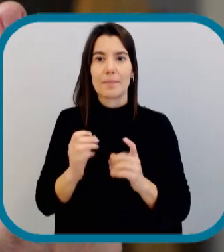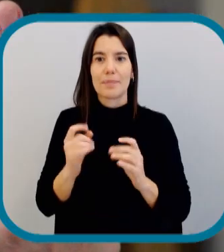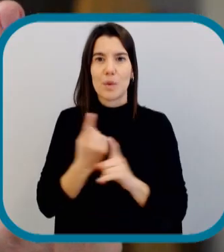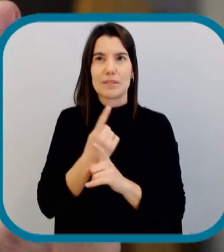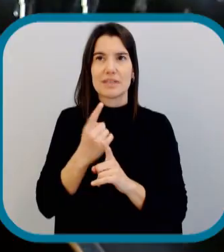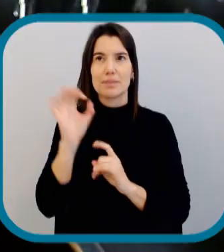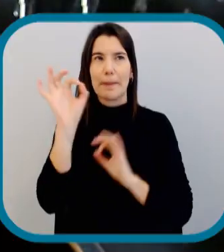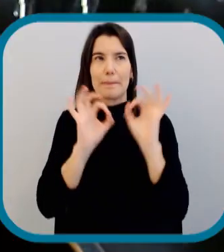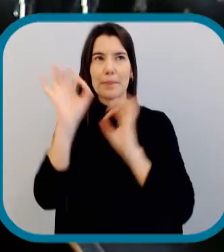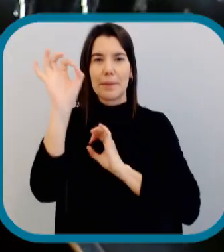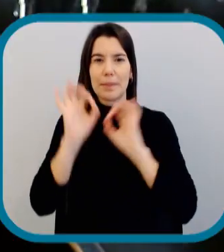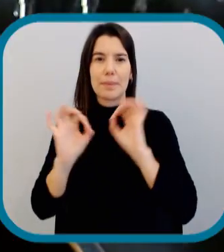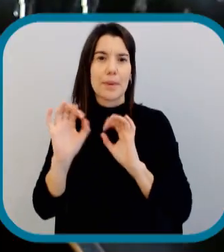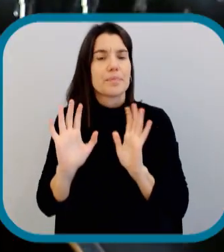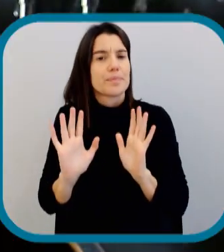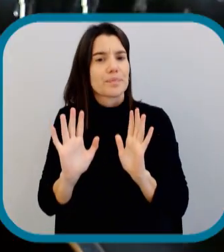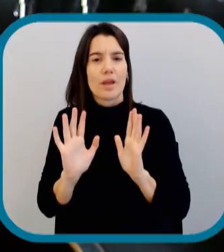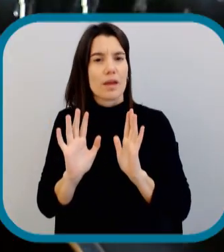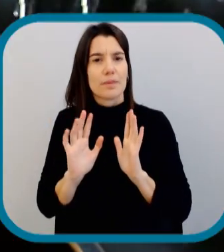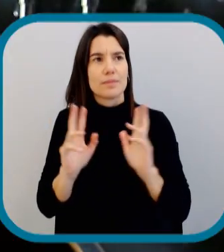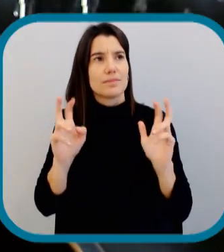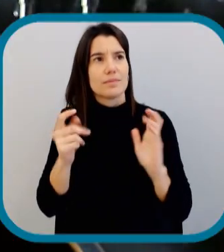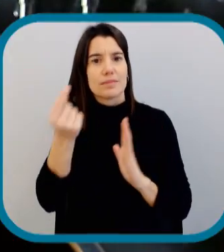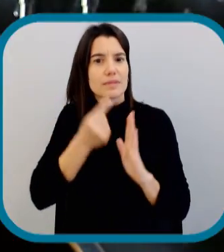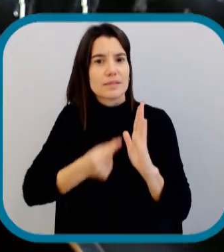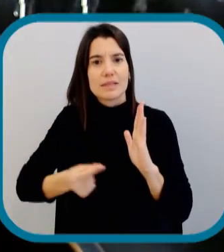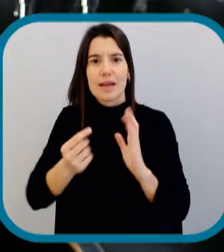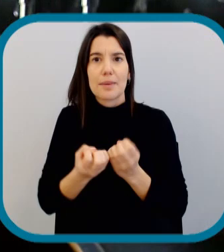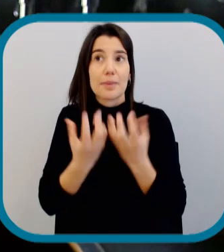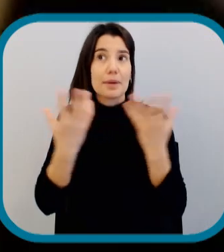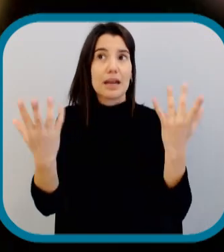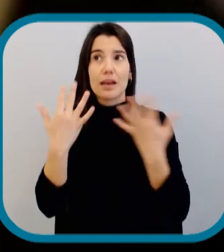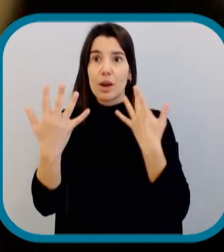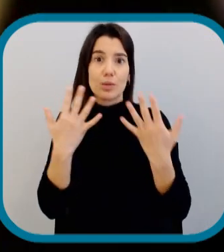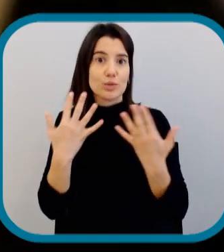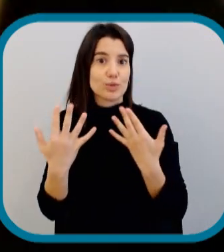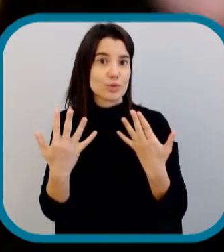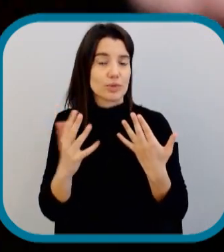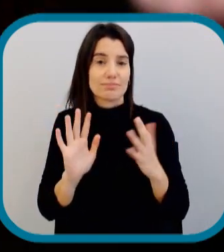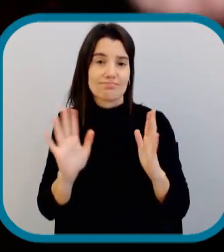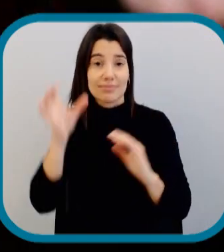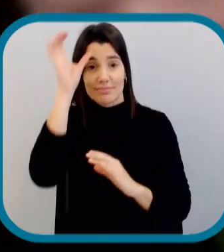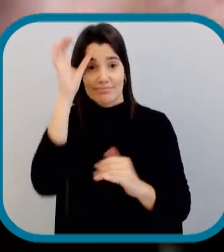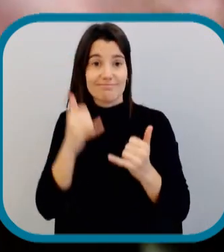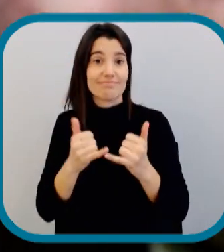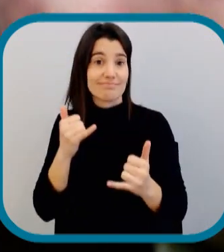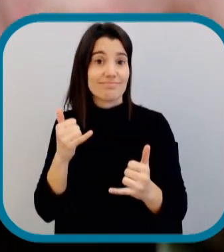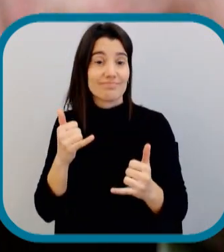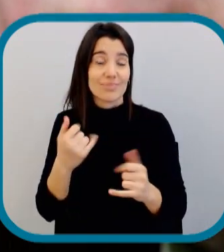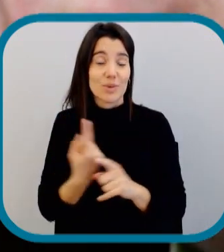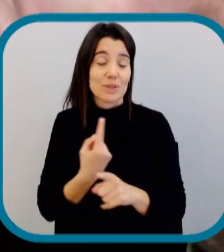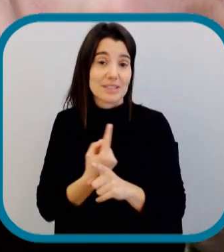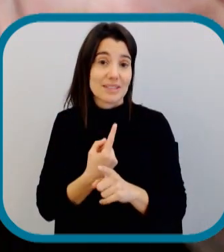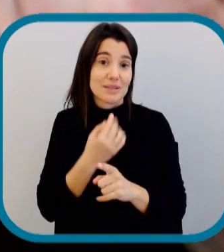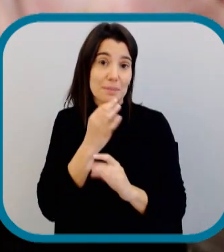partículas. Ok, é uma representação, é brilho, é luz, A inteligência